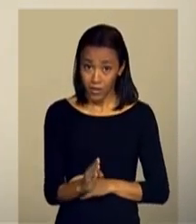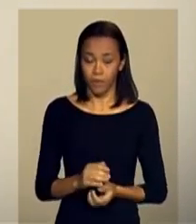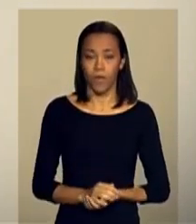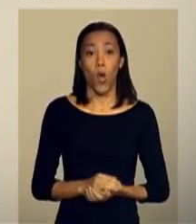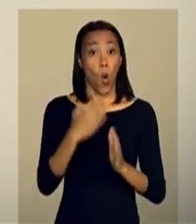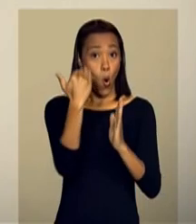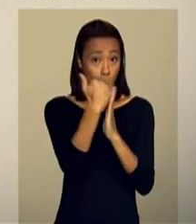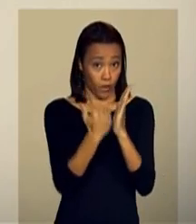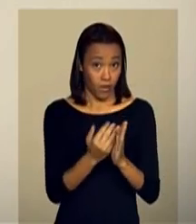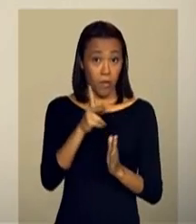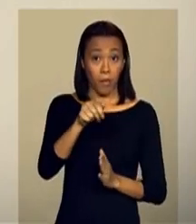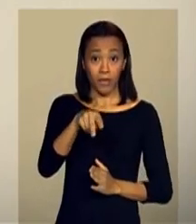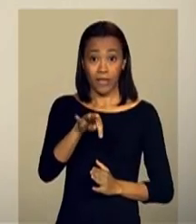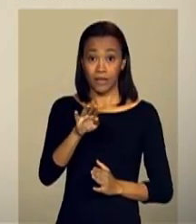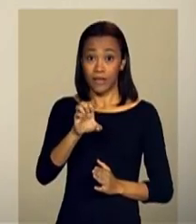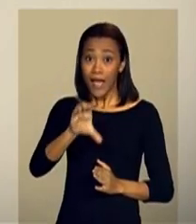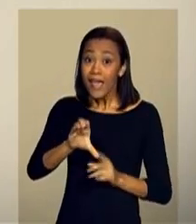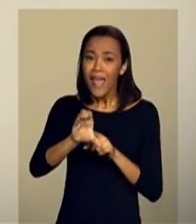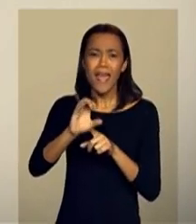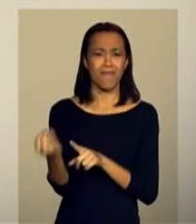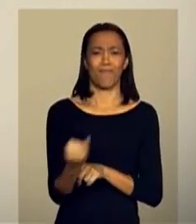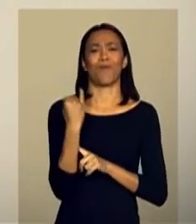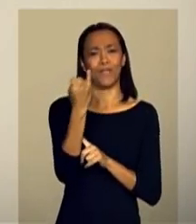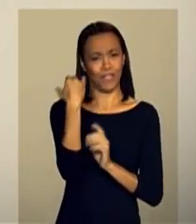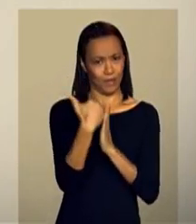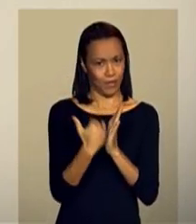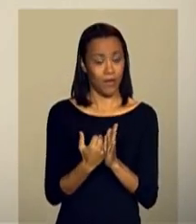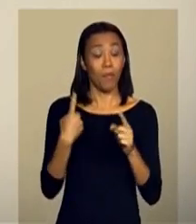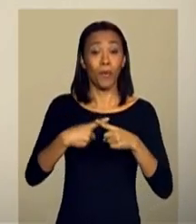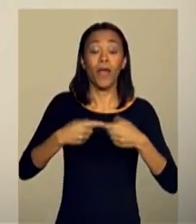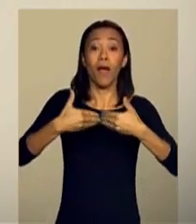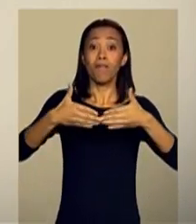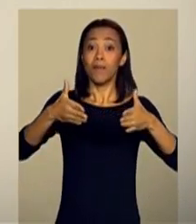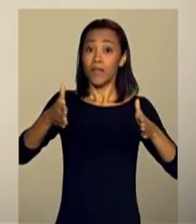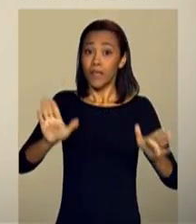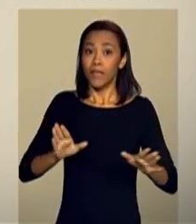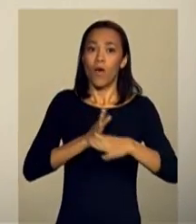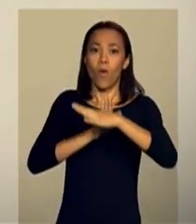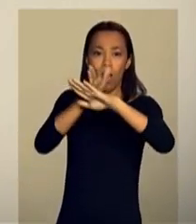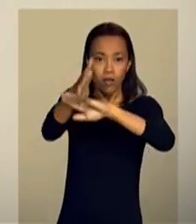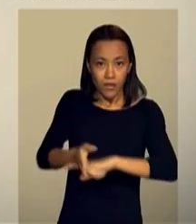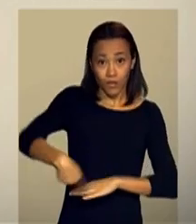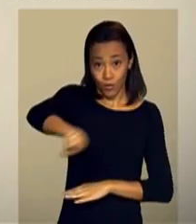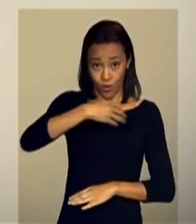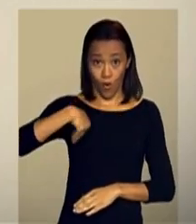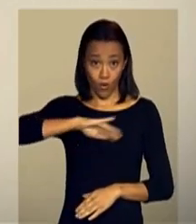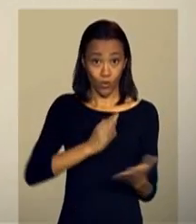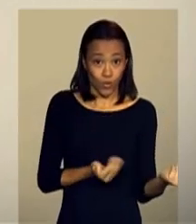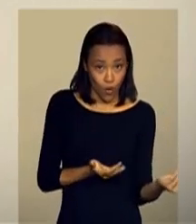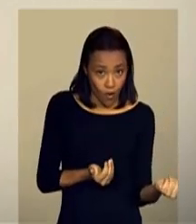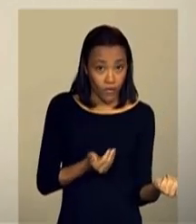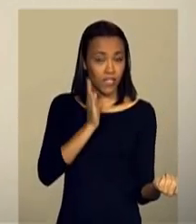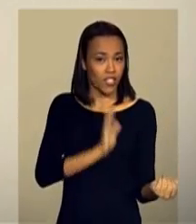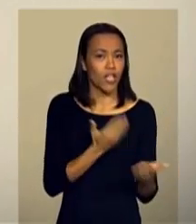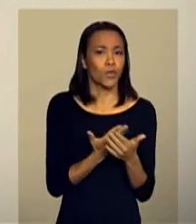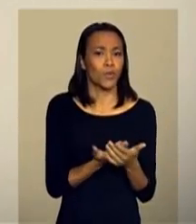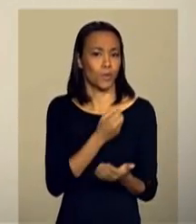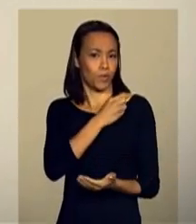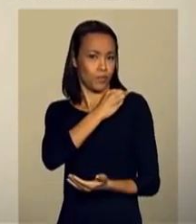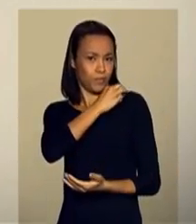Pronatec é um programa importantíssimo porque ele amplia o acesso dos nossos jovens que fazem o ensino